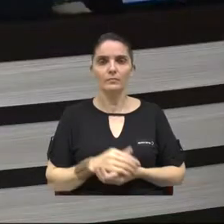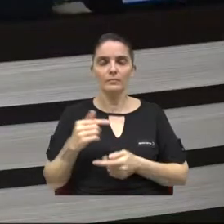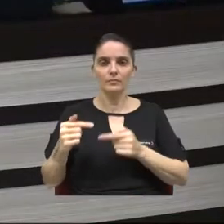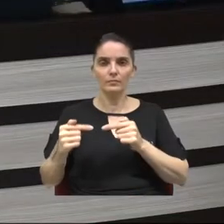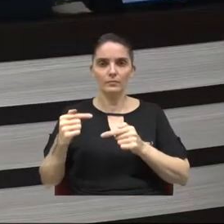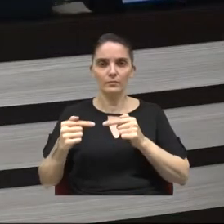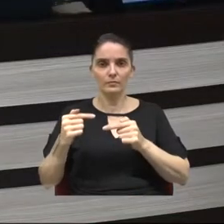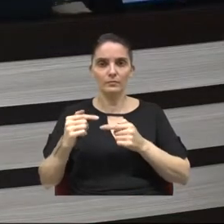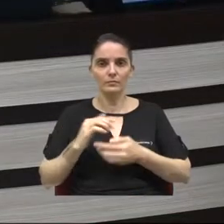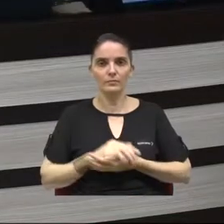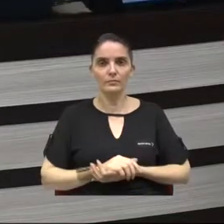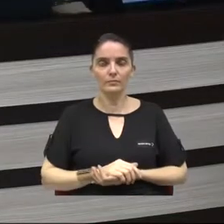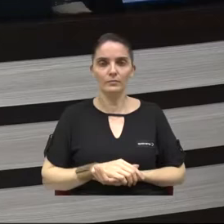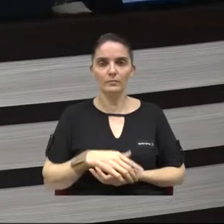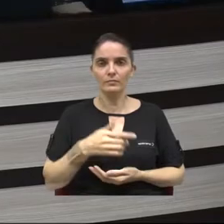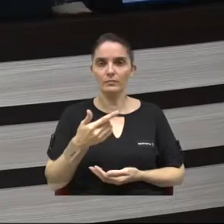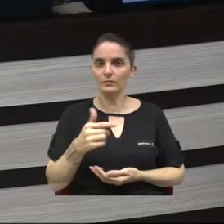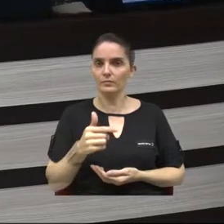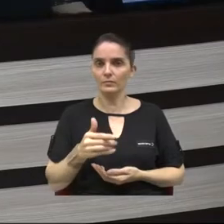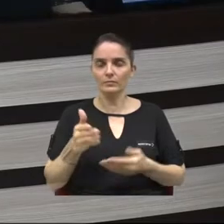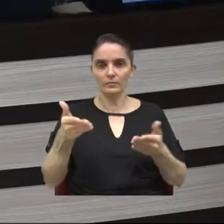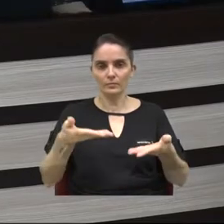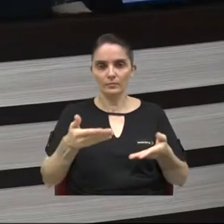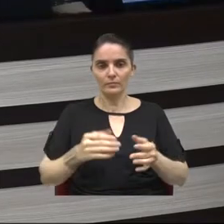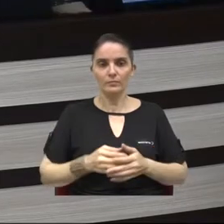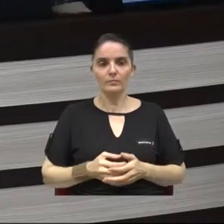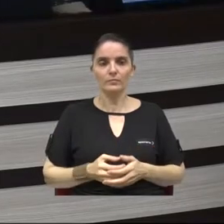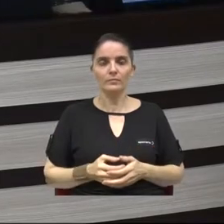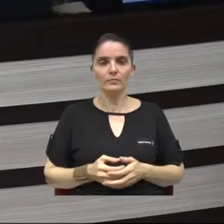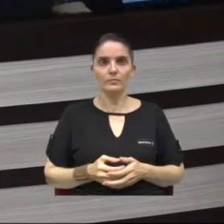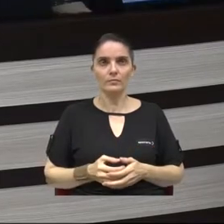Continue a discussão. Não havendo...